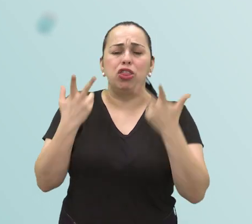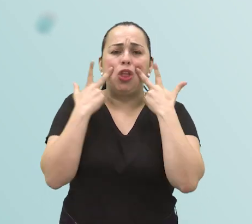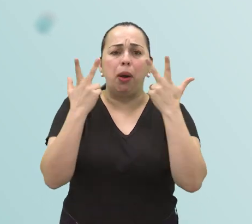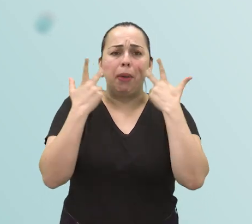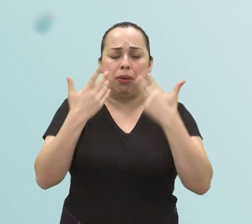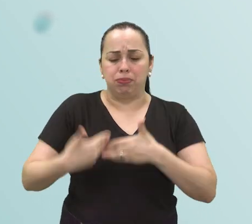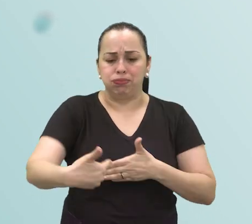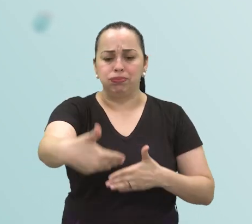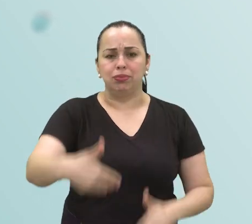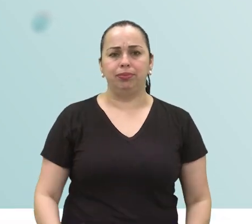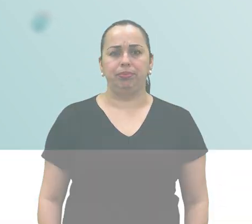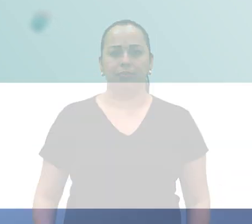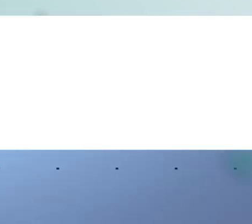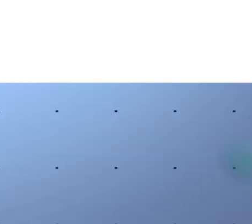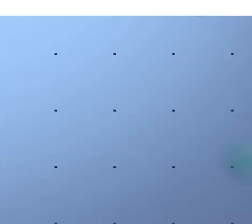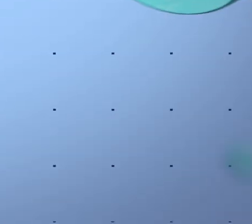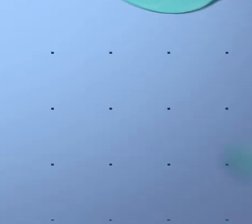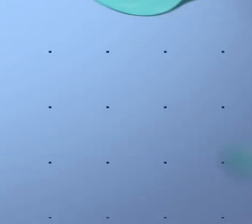muito o que viver e viver bem.